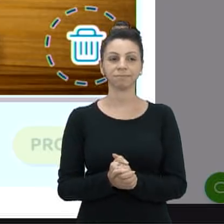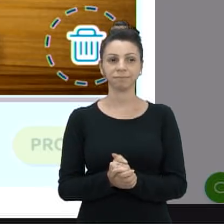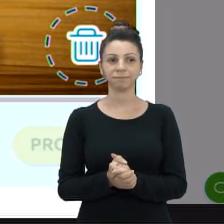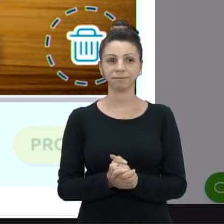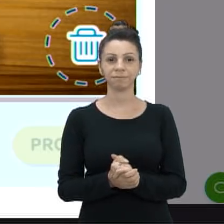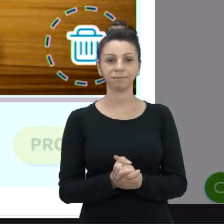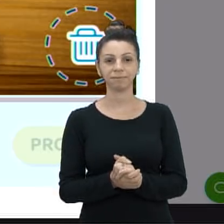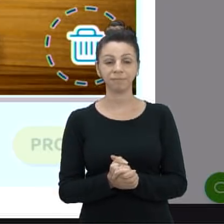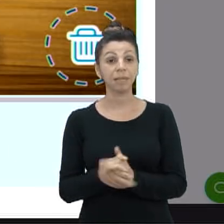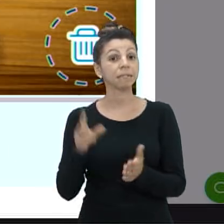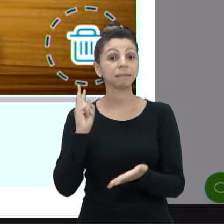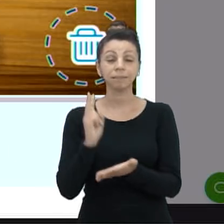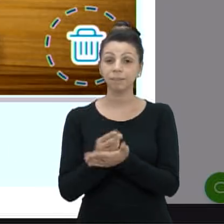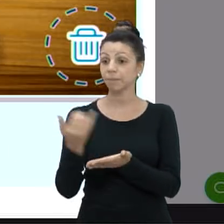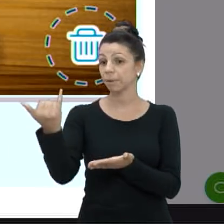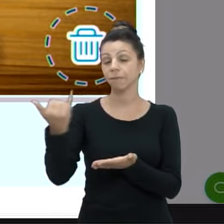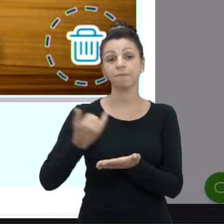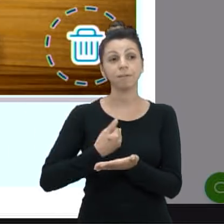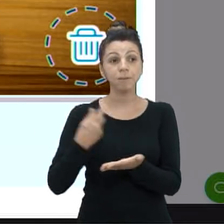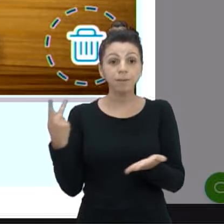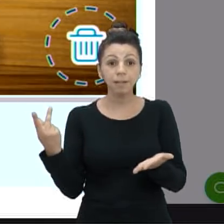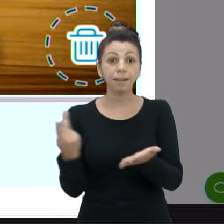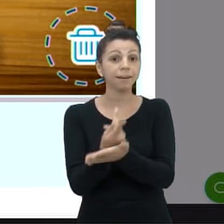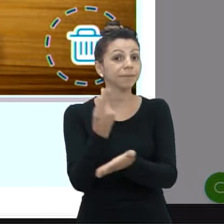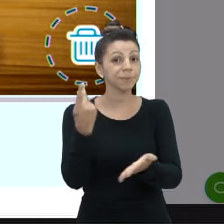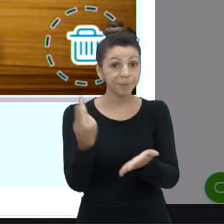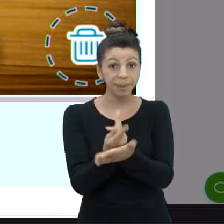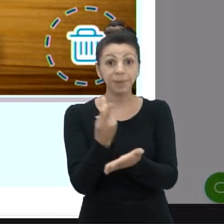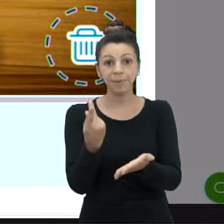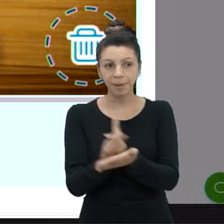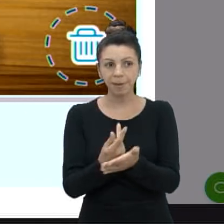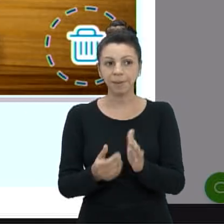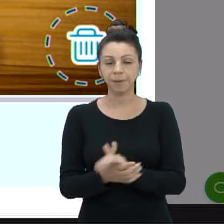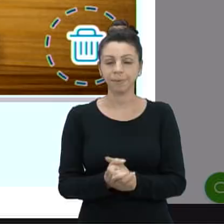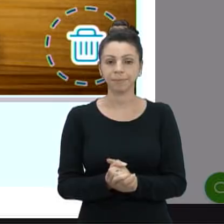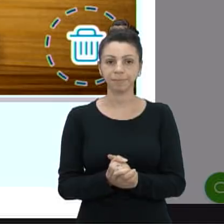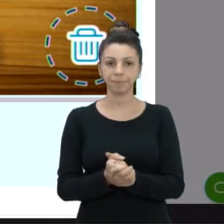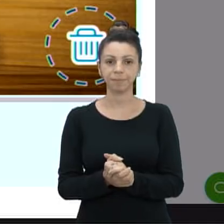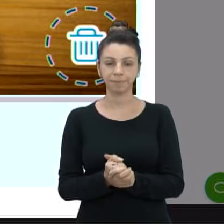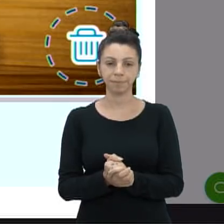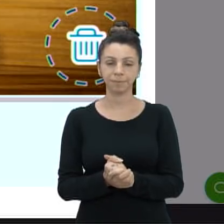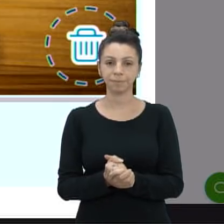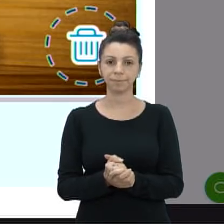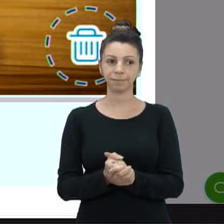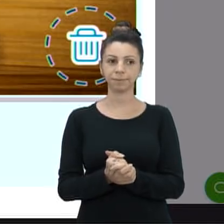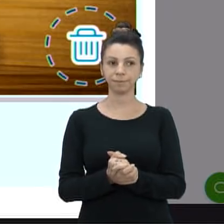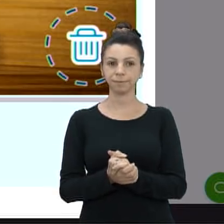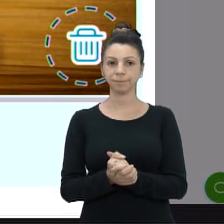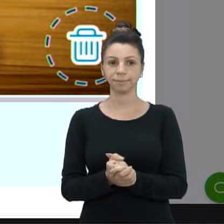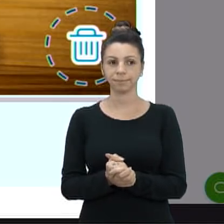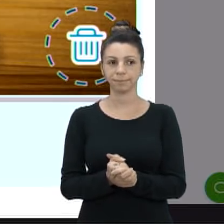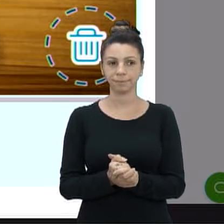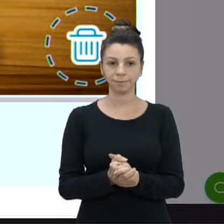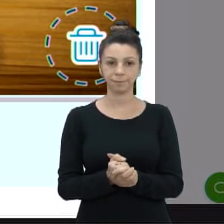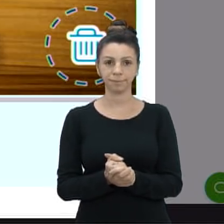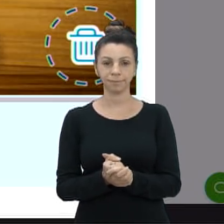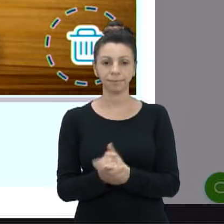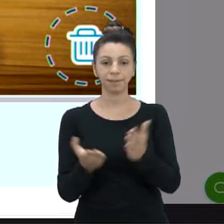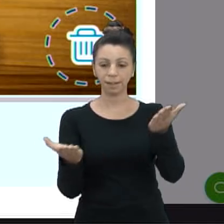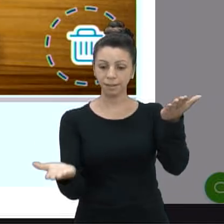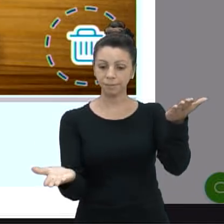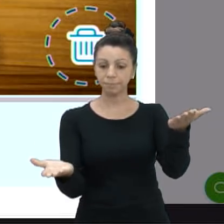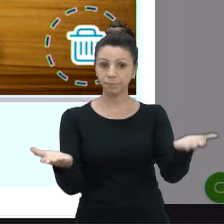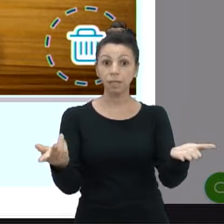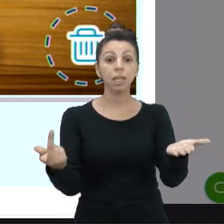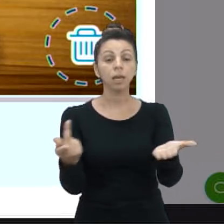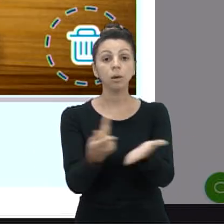E ele vai sempre te dar o alerta de que você não está colocando o peso certo. Na terceira vez que você errar, ele vai te indicar a resposta certa. Então